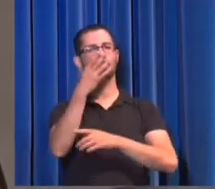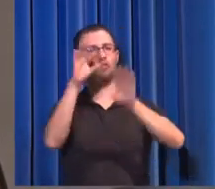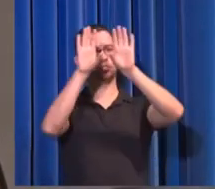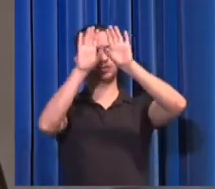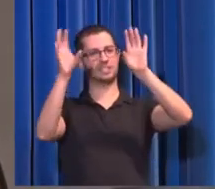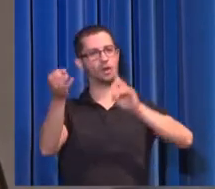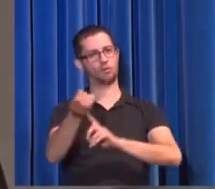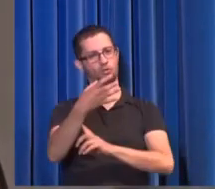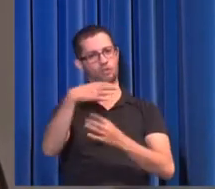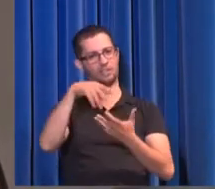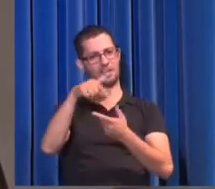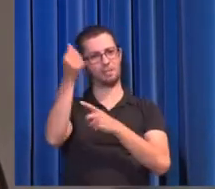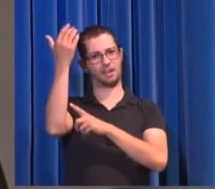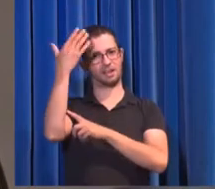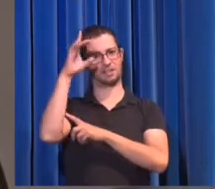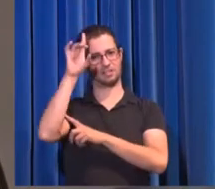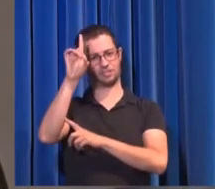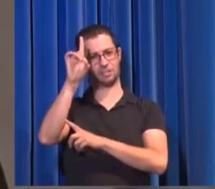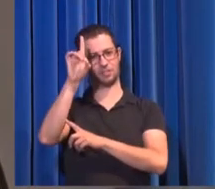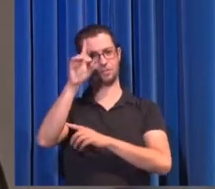Deus e pelos métodos de Cristo